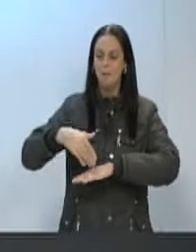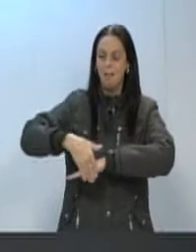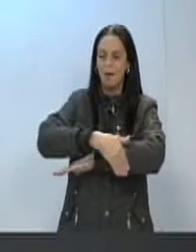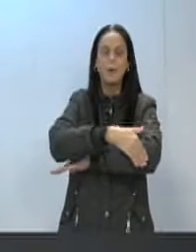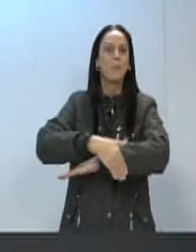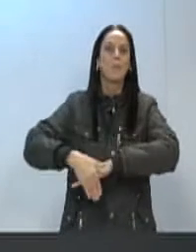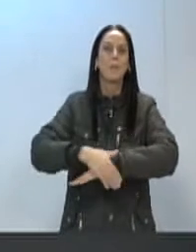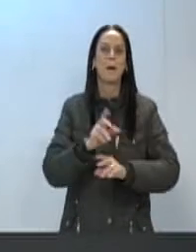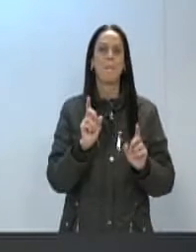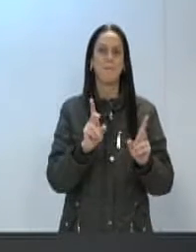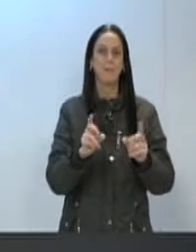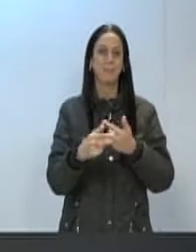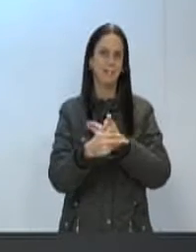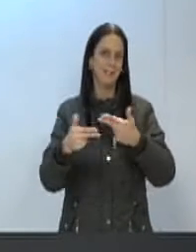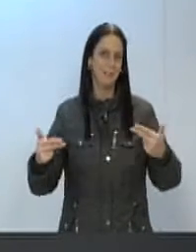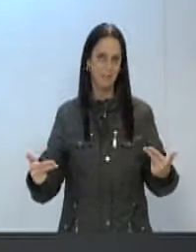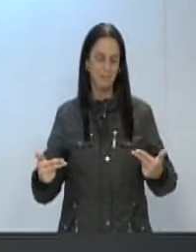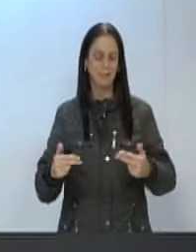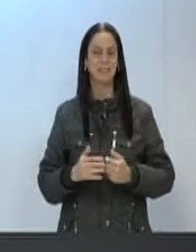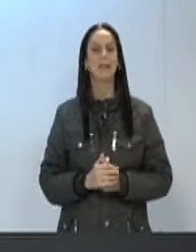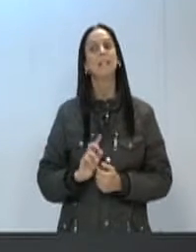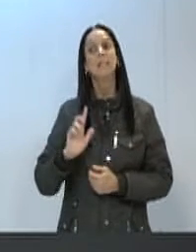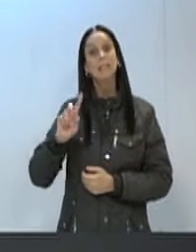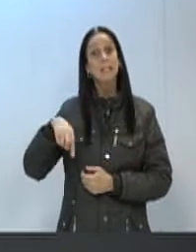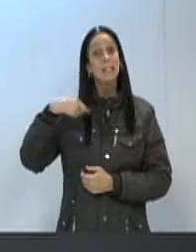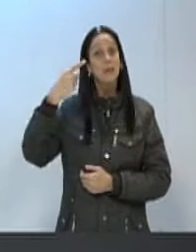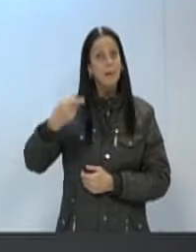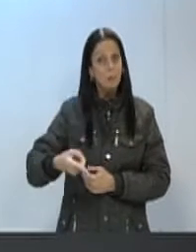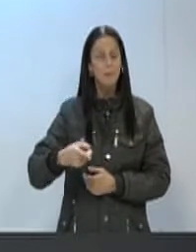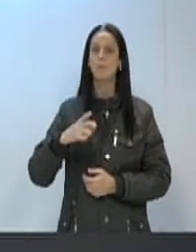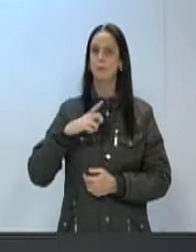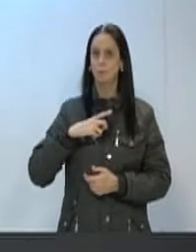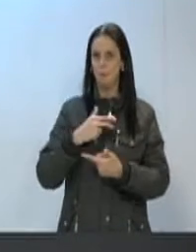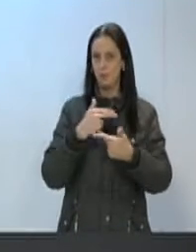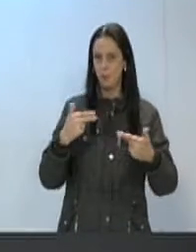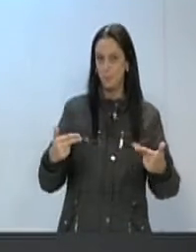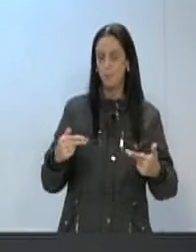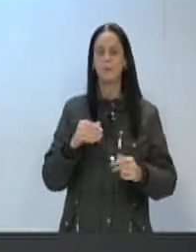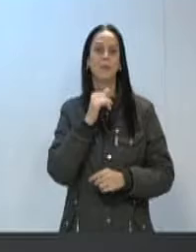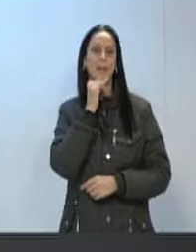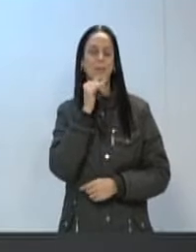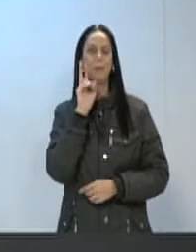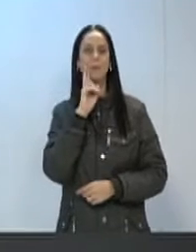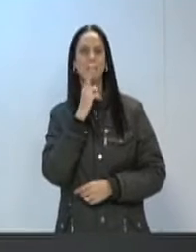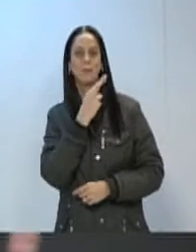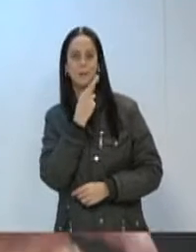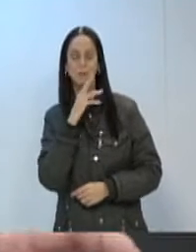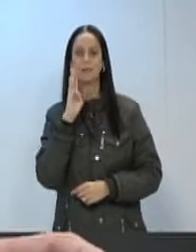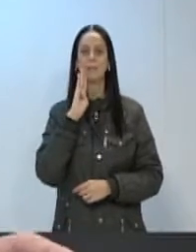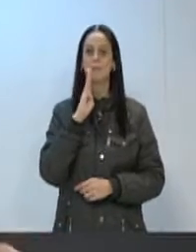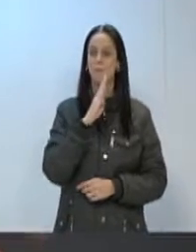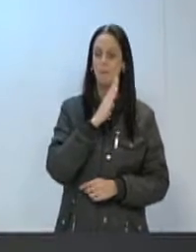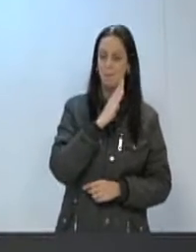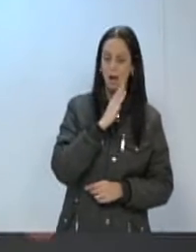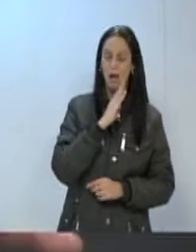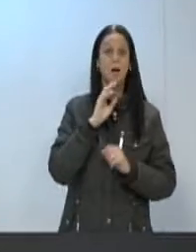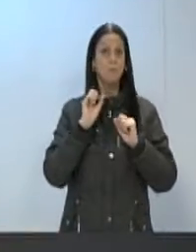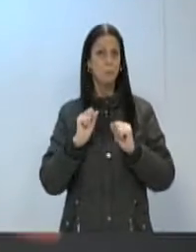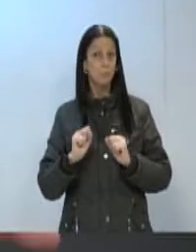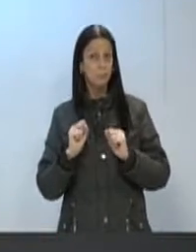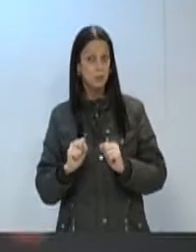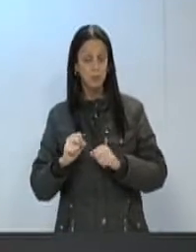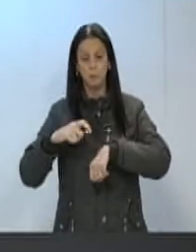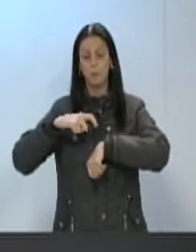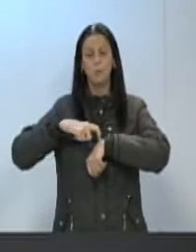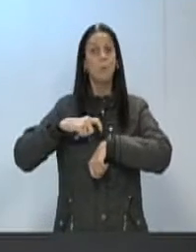aí quando regulamentou permitiu é que esses restaurantes que os bares pudessem fazer uso em determinado horário